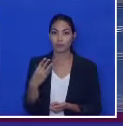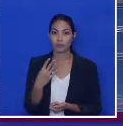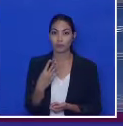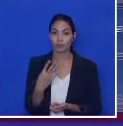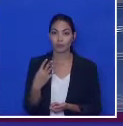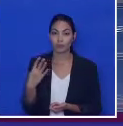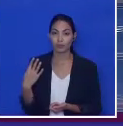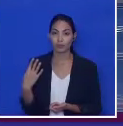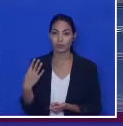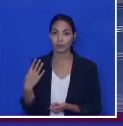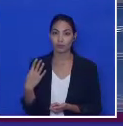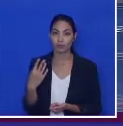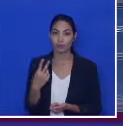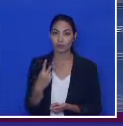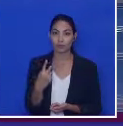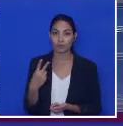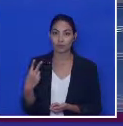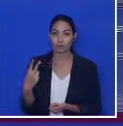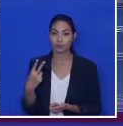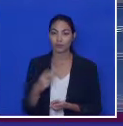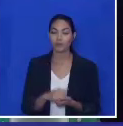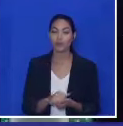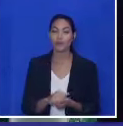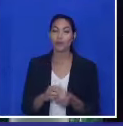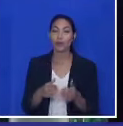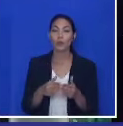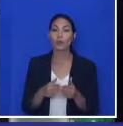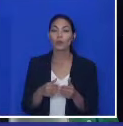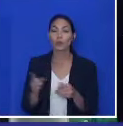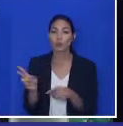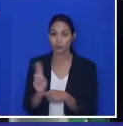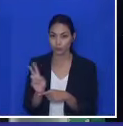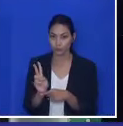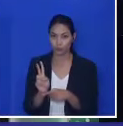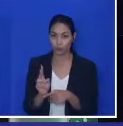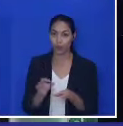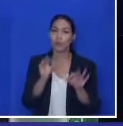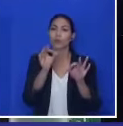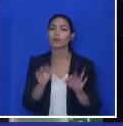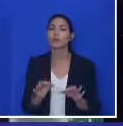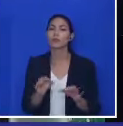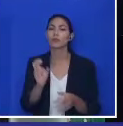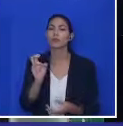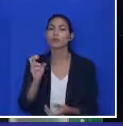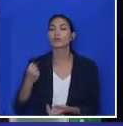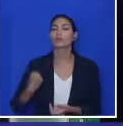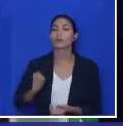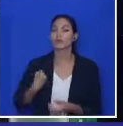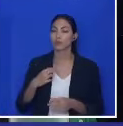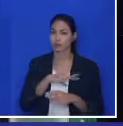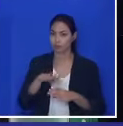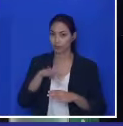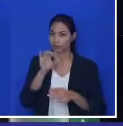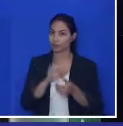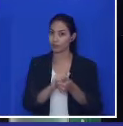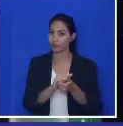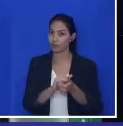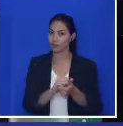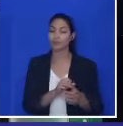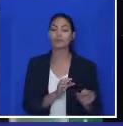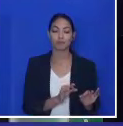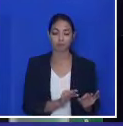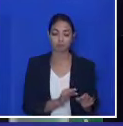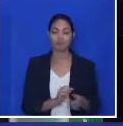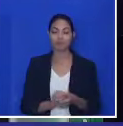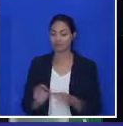53, 44 e 22. Por favor, senhoras auditoras, as senhoras confirmam os 5 números sorteados?